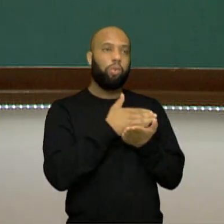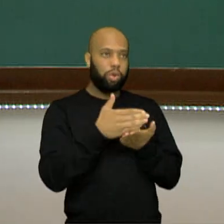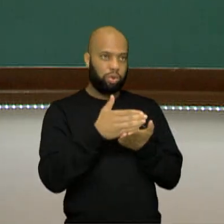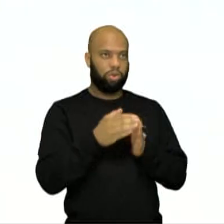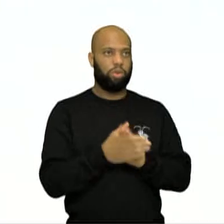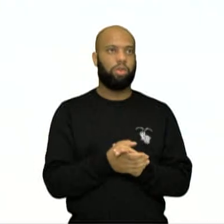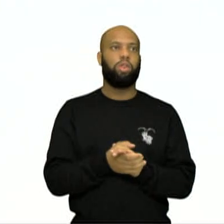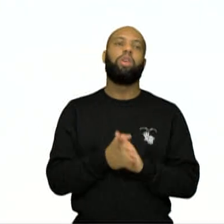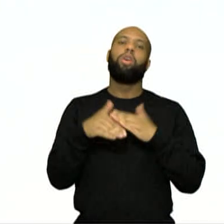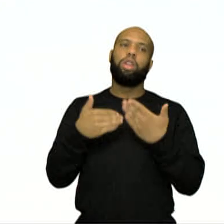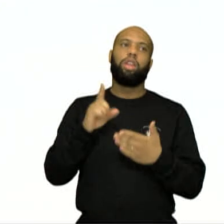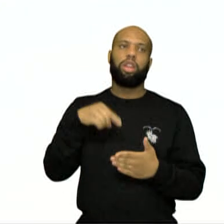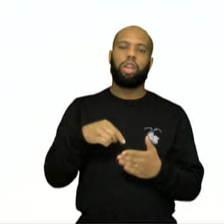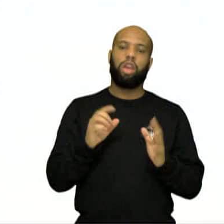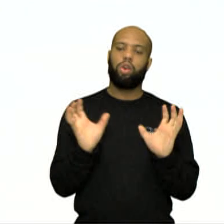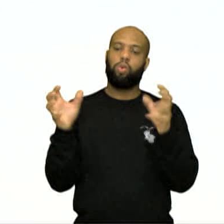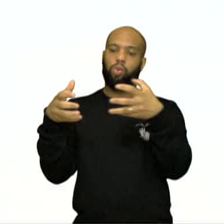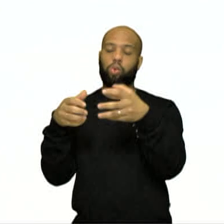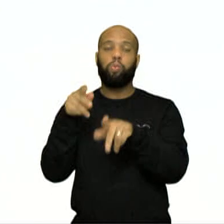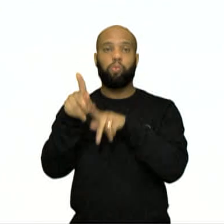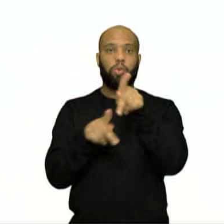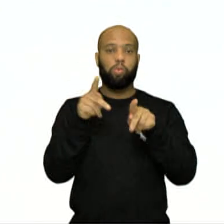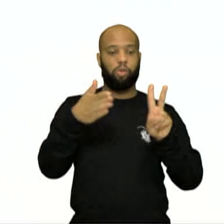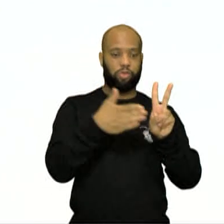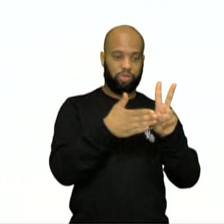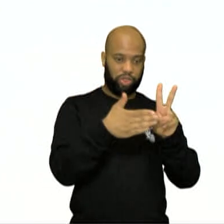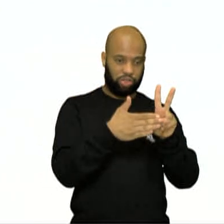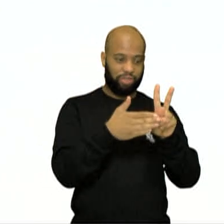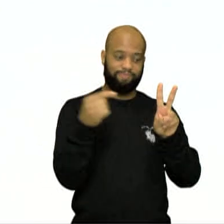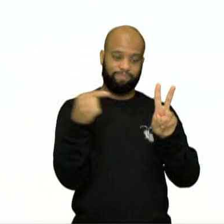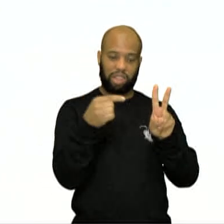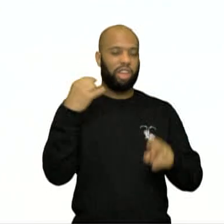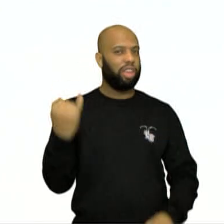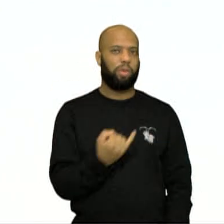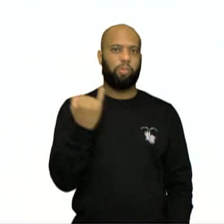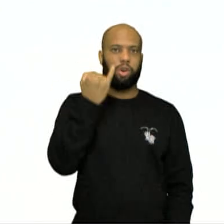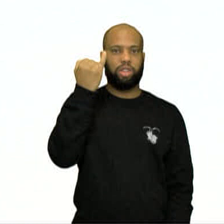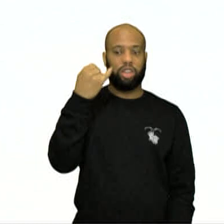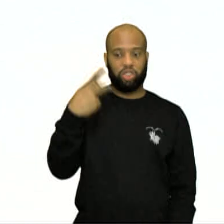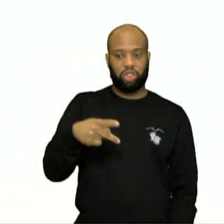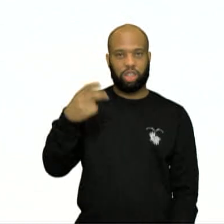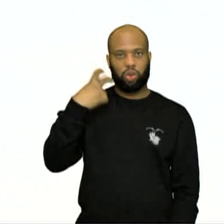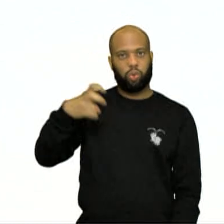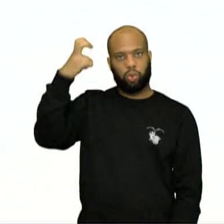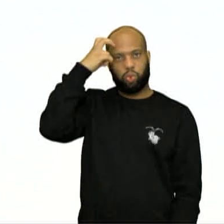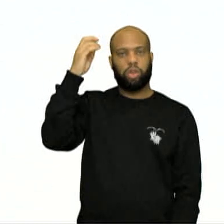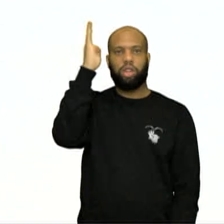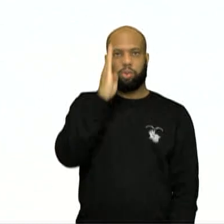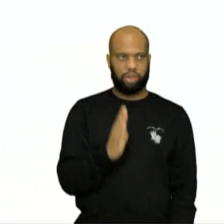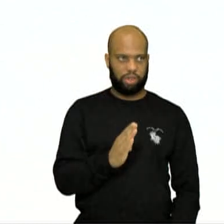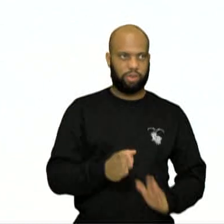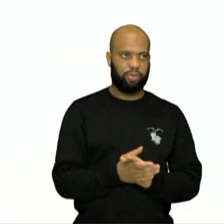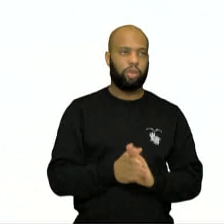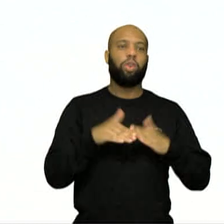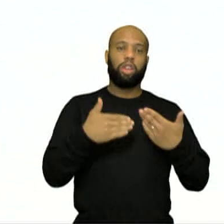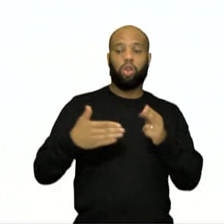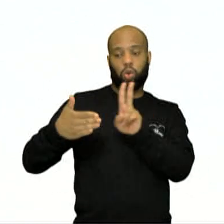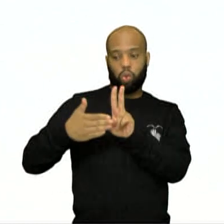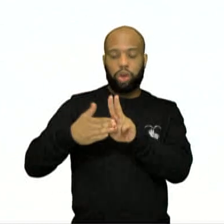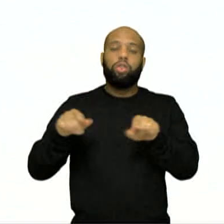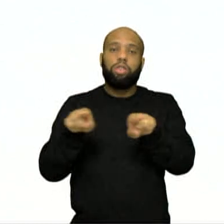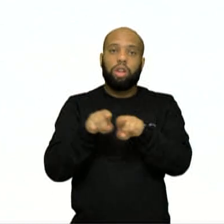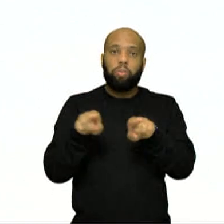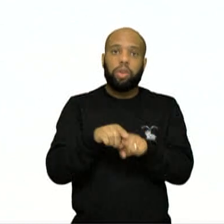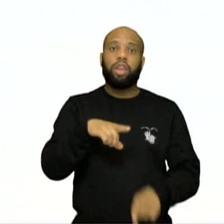start, foram então os povos indígenas, que são tão importantes na nossa cultura brasileira. Além dos índios, o que a gente